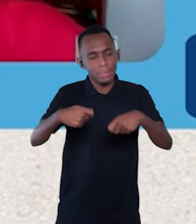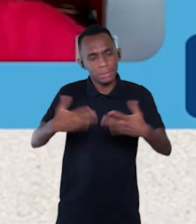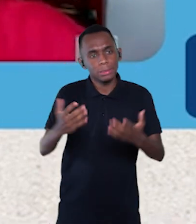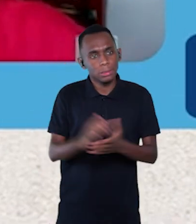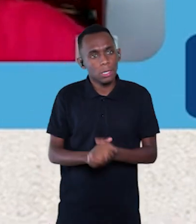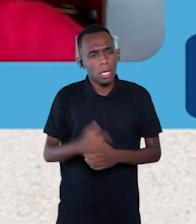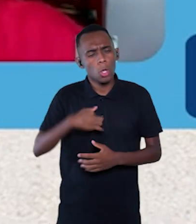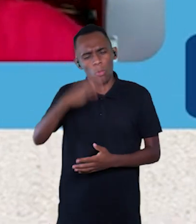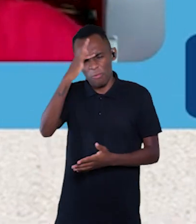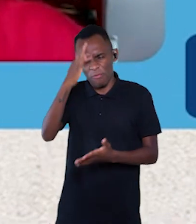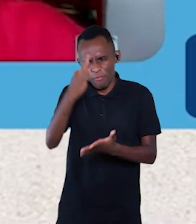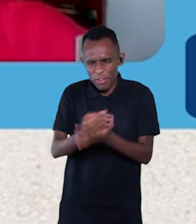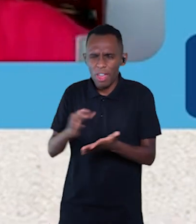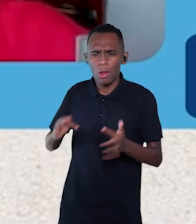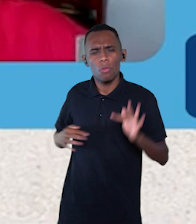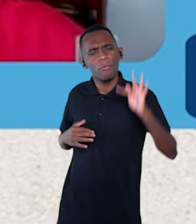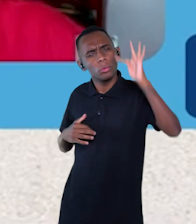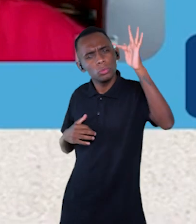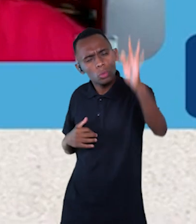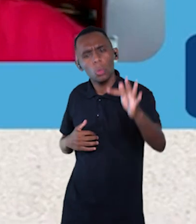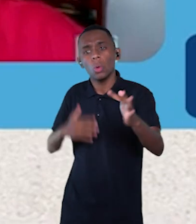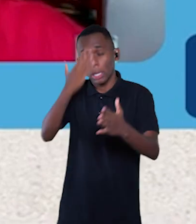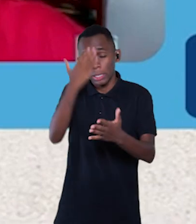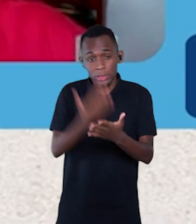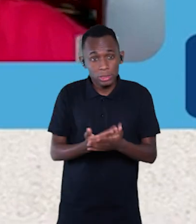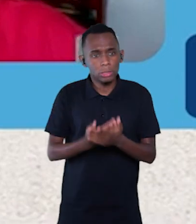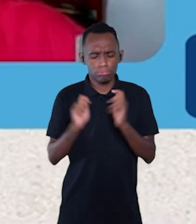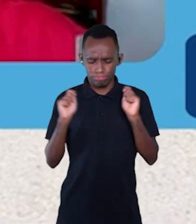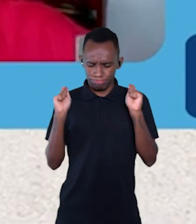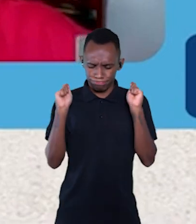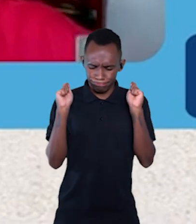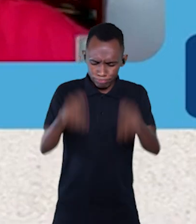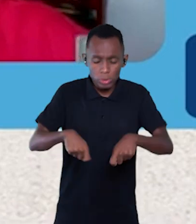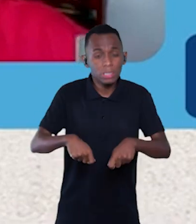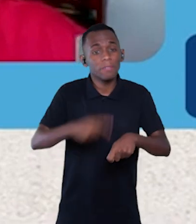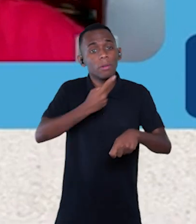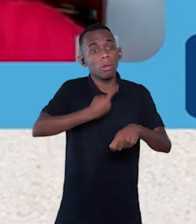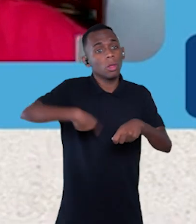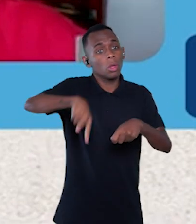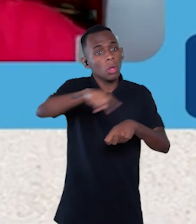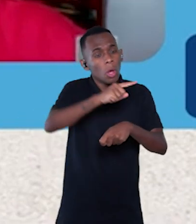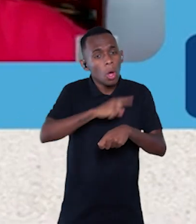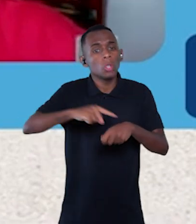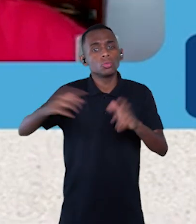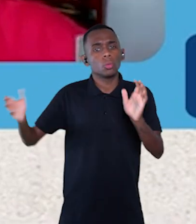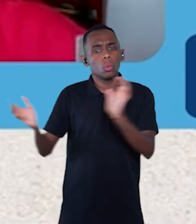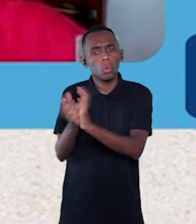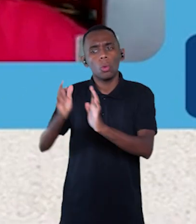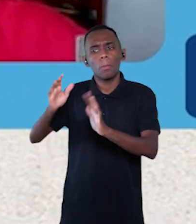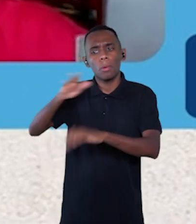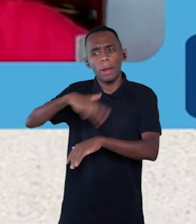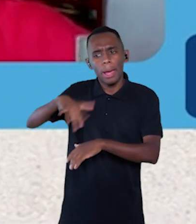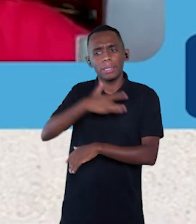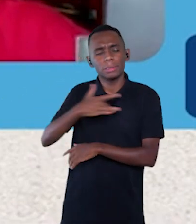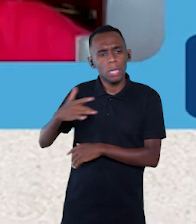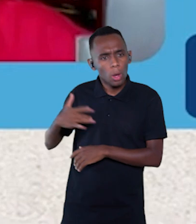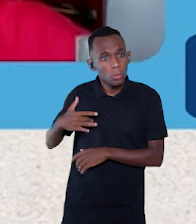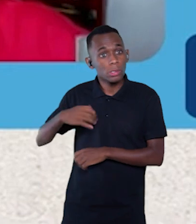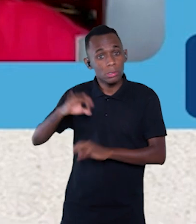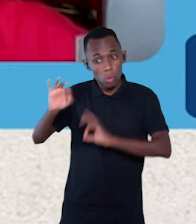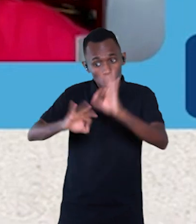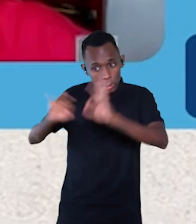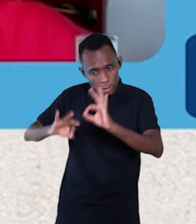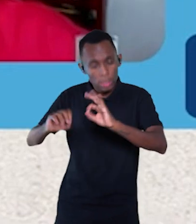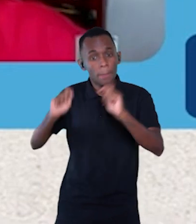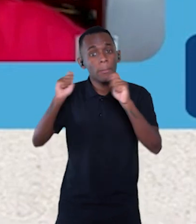que é isso que a gente precisa. Eu tenho muita fé no futuro, acredito na potência da nossa classe, de quando a gente